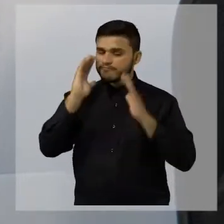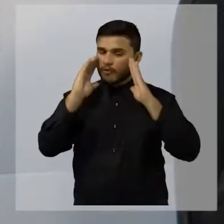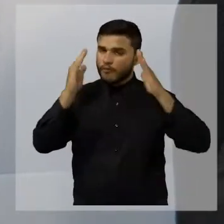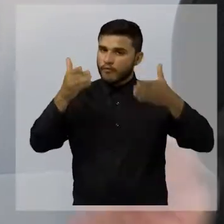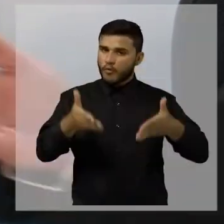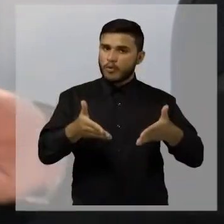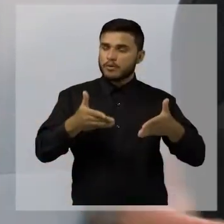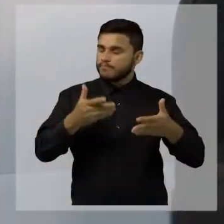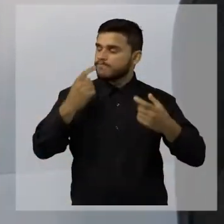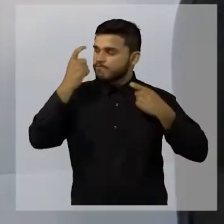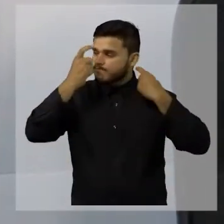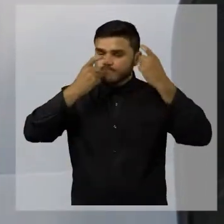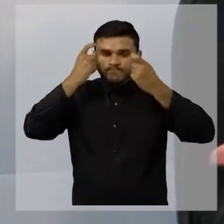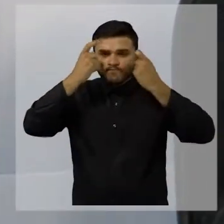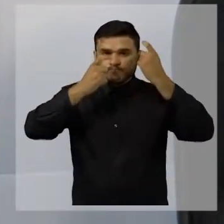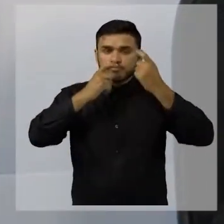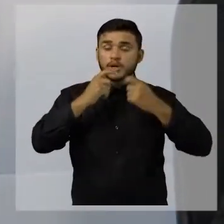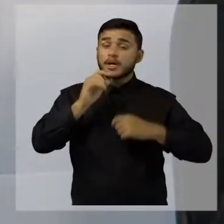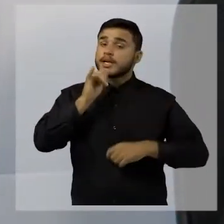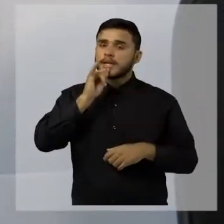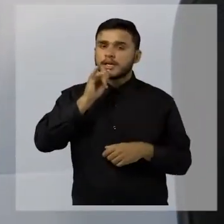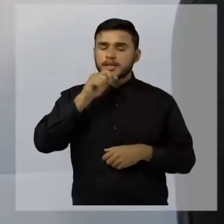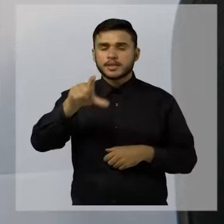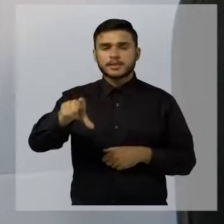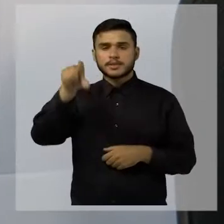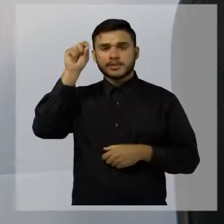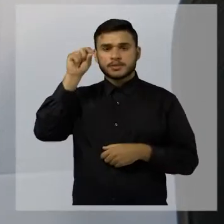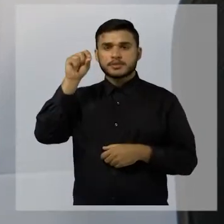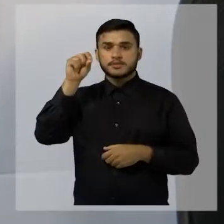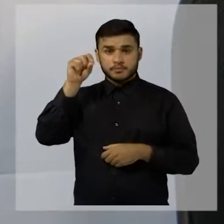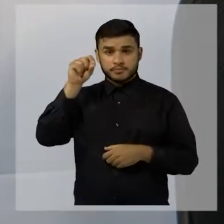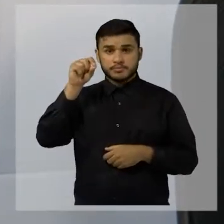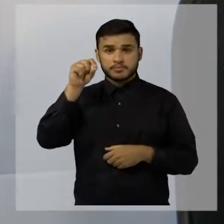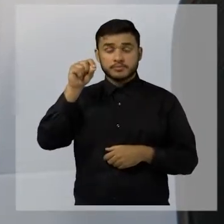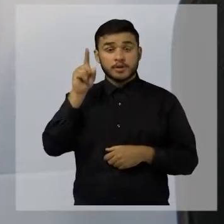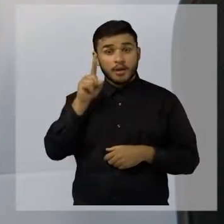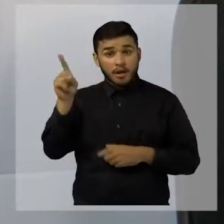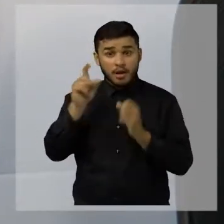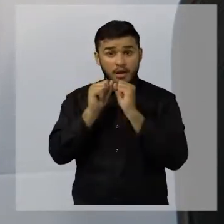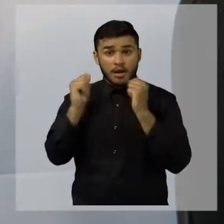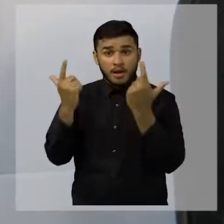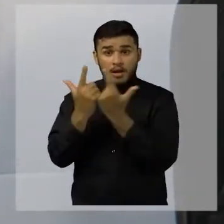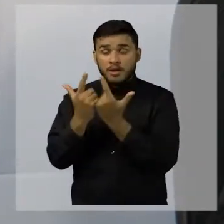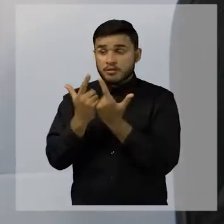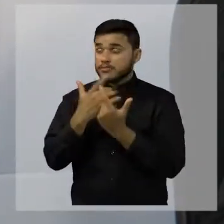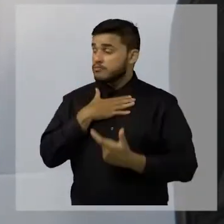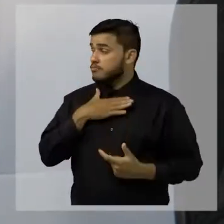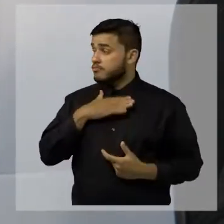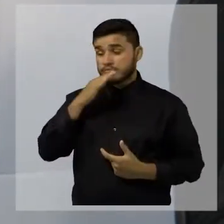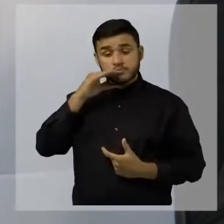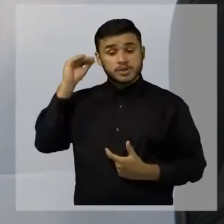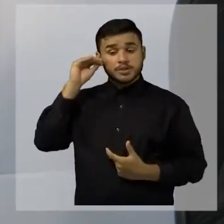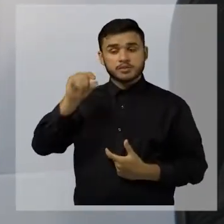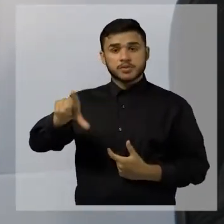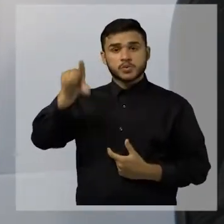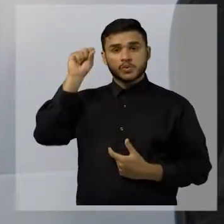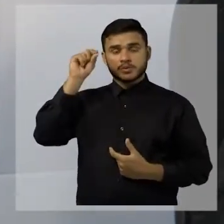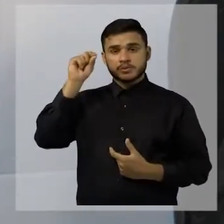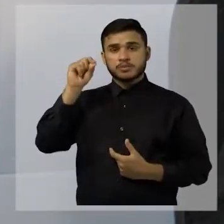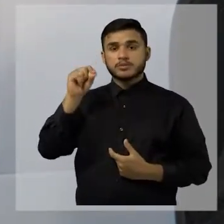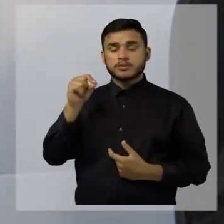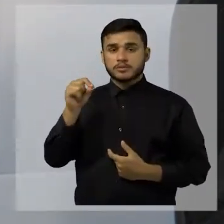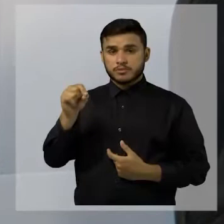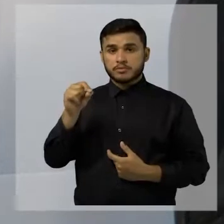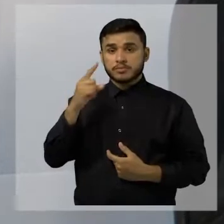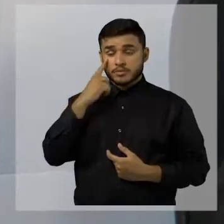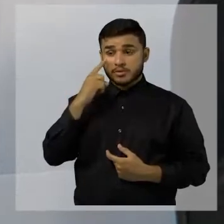regional. A escolha do presidente da Assembleia Legislativa do estado do Ceará passou por ele, o deputado